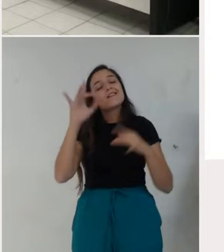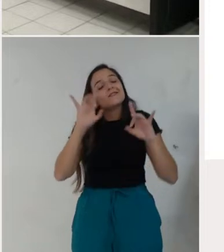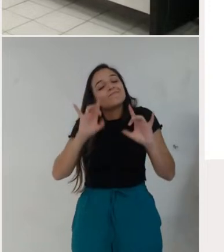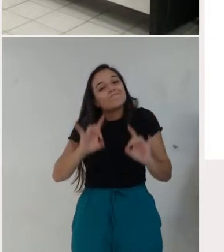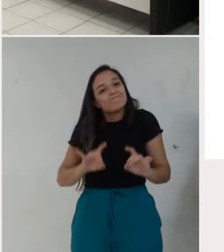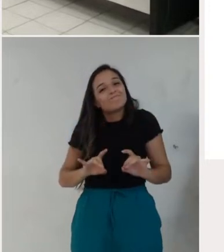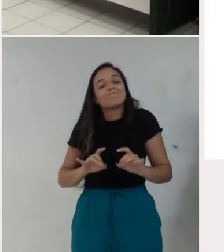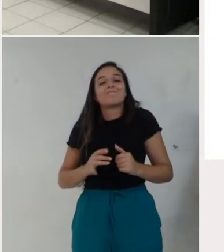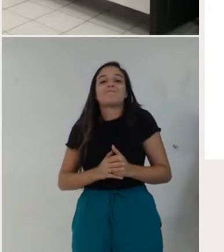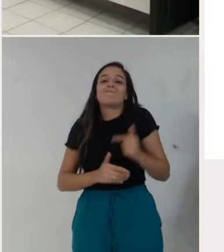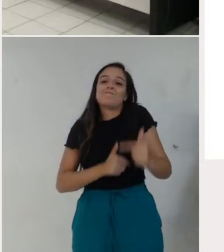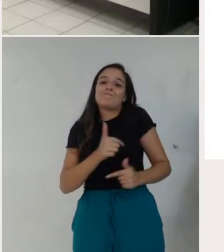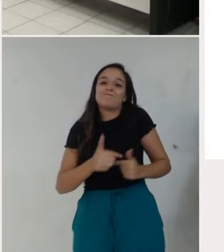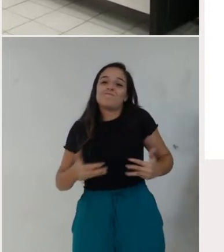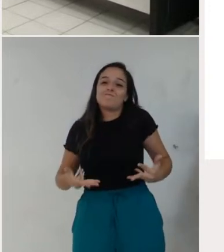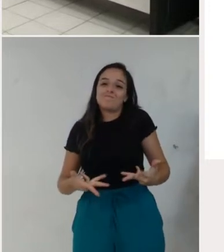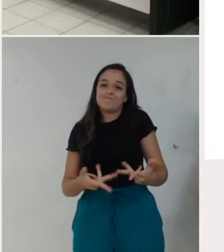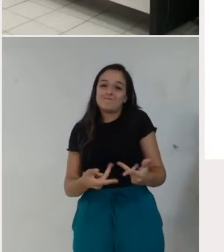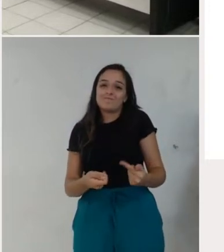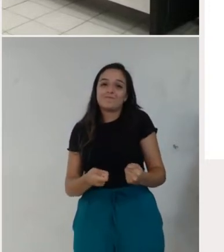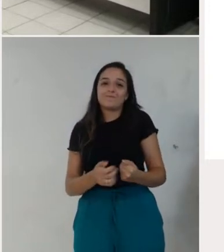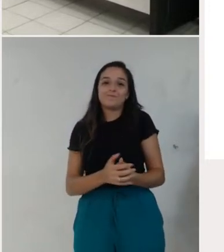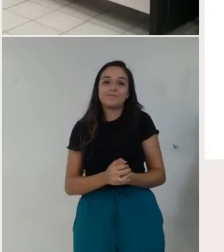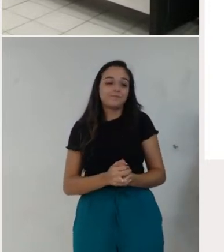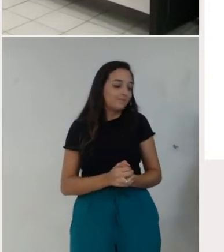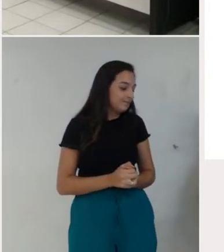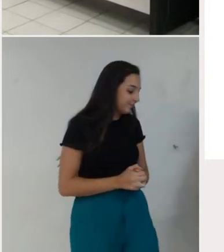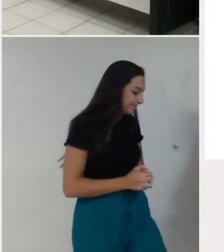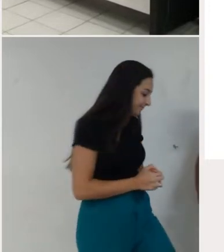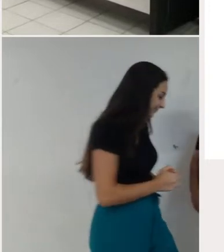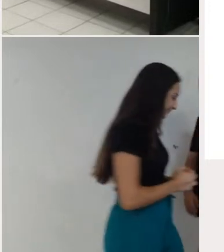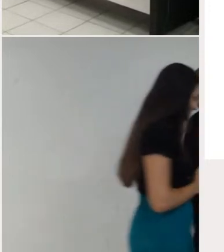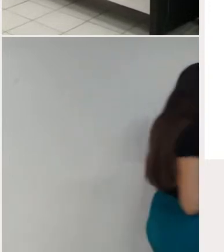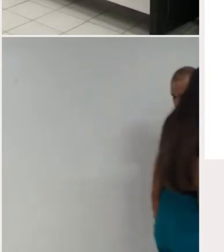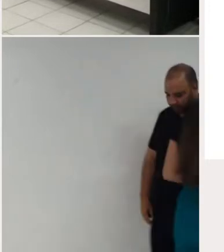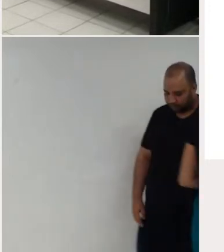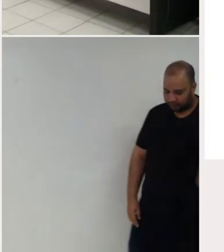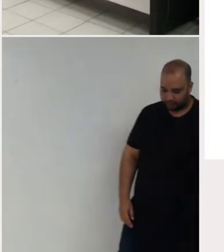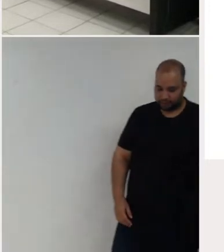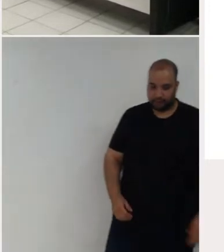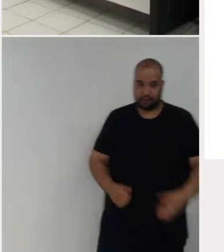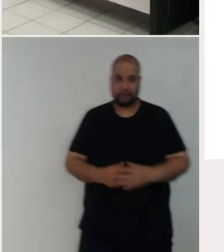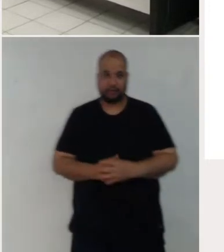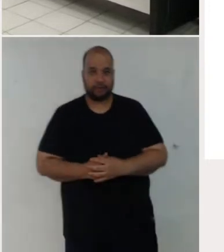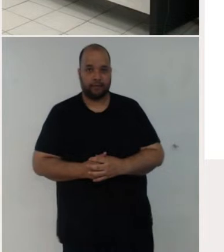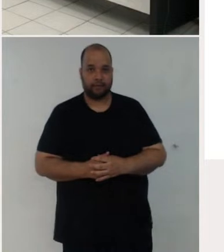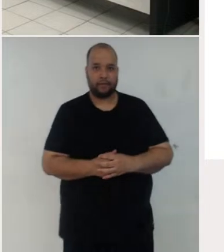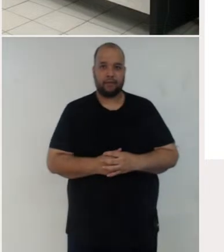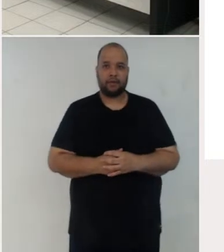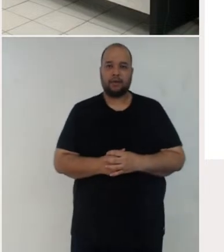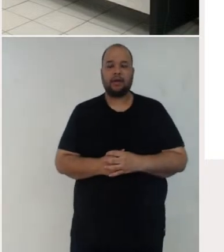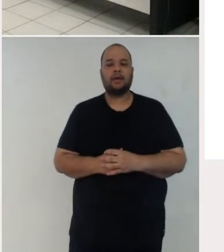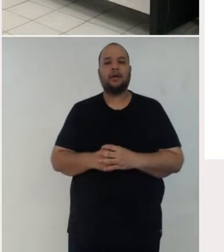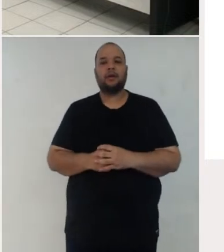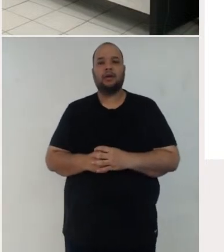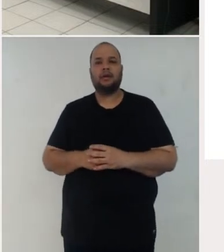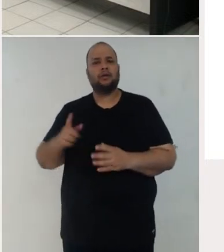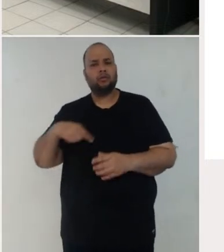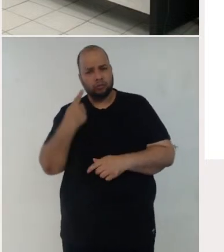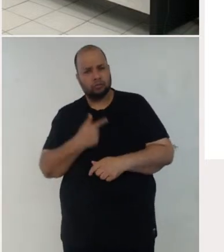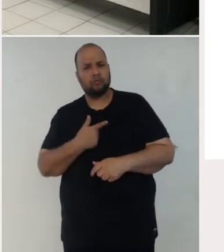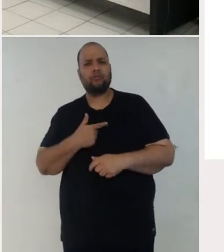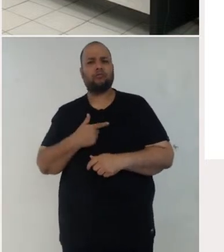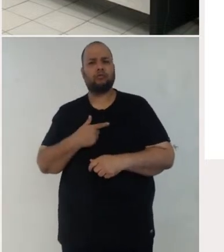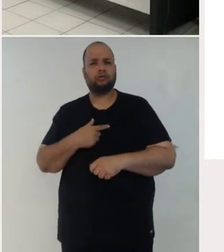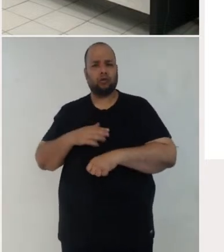muitíssimo também pelo trabalho que eu vim fazendo. A gente está o campo todo envolvido com isso e à